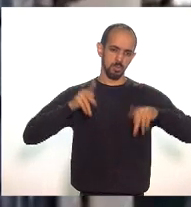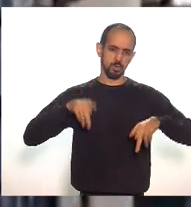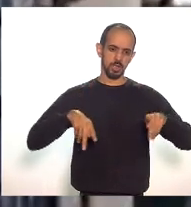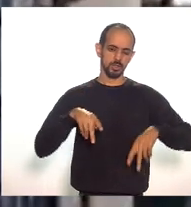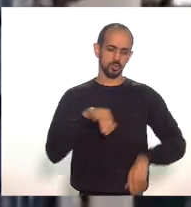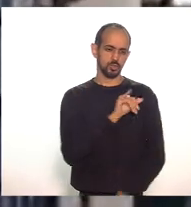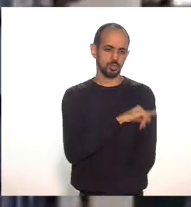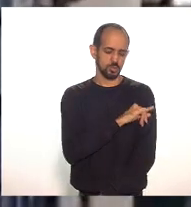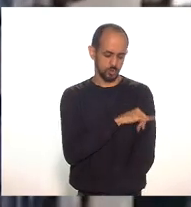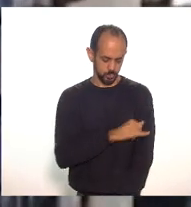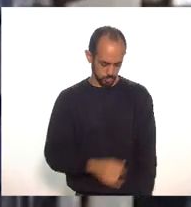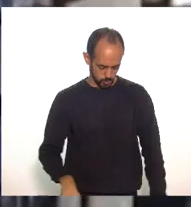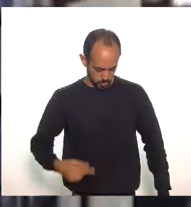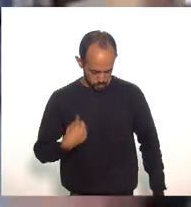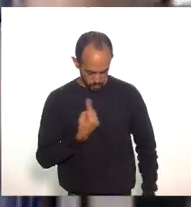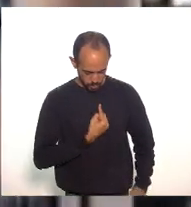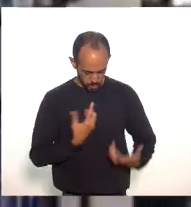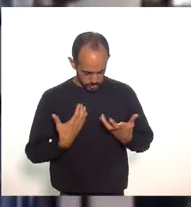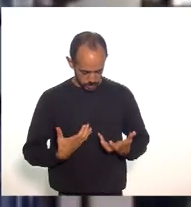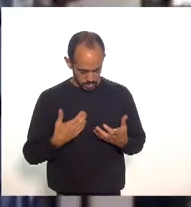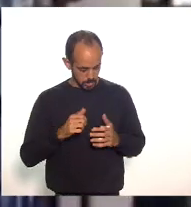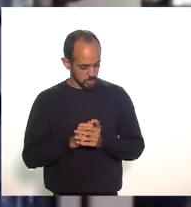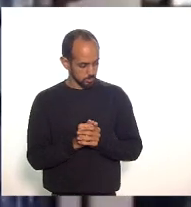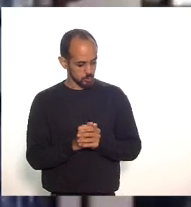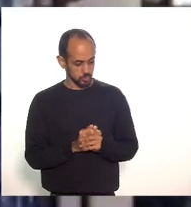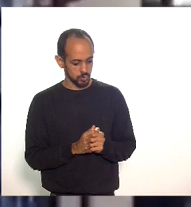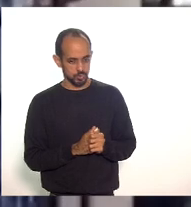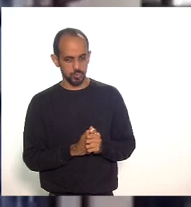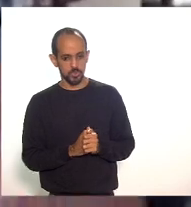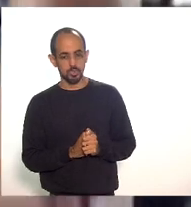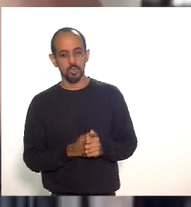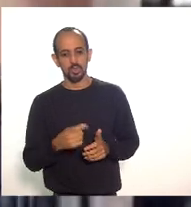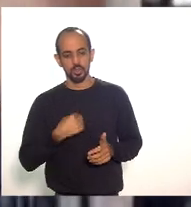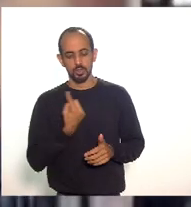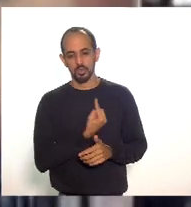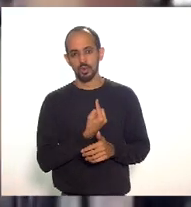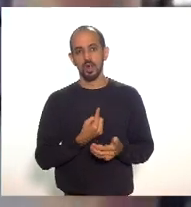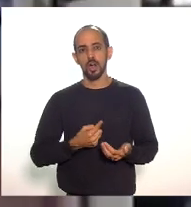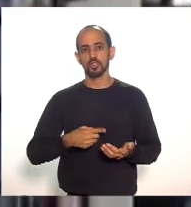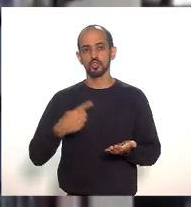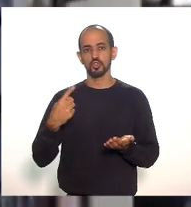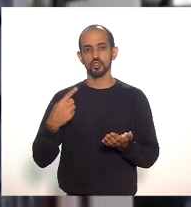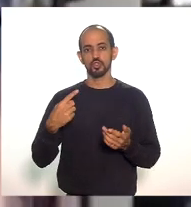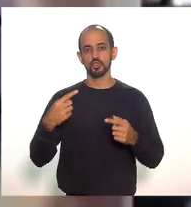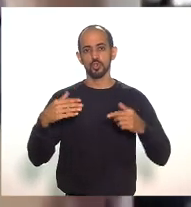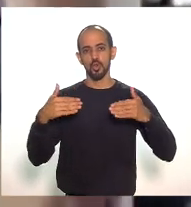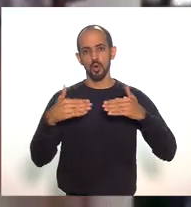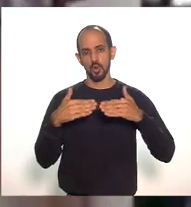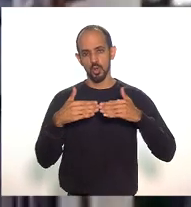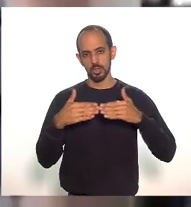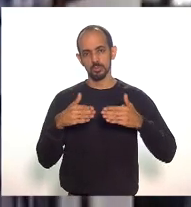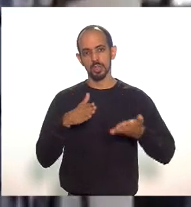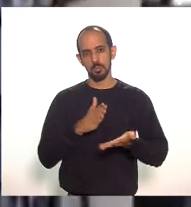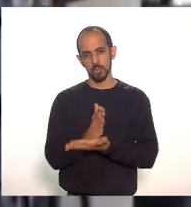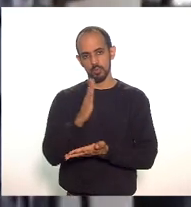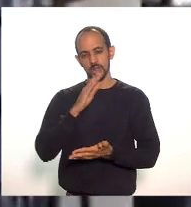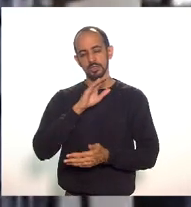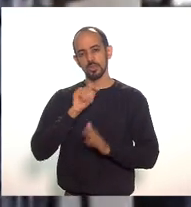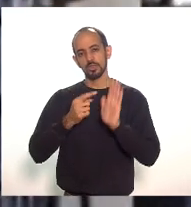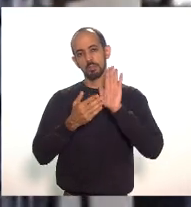Fluminense é esse que nós queremos e nós contamos perfeitamente com a aprovação da proposta